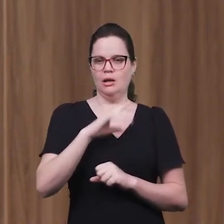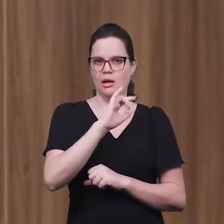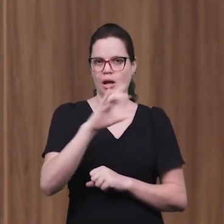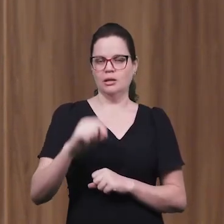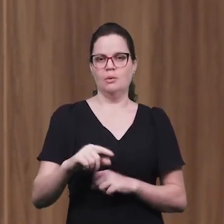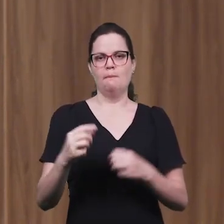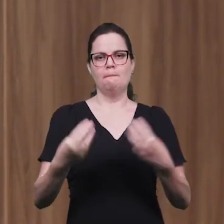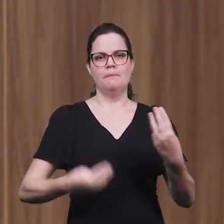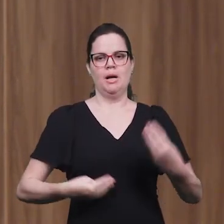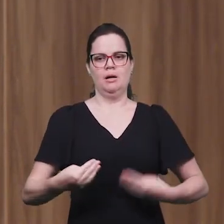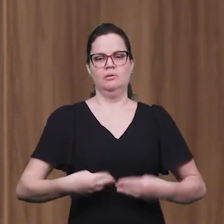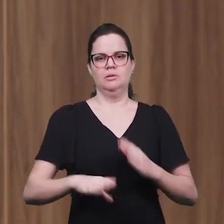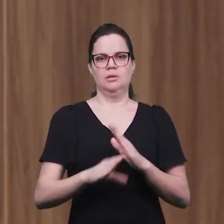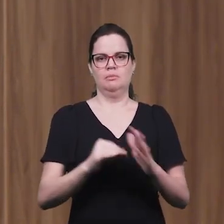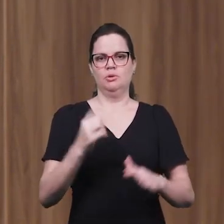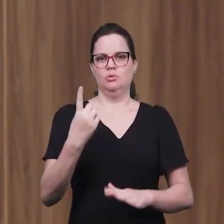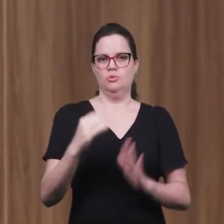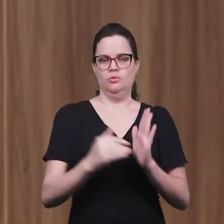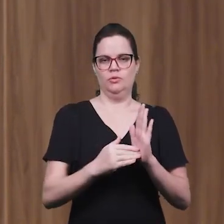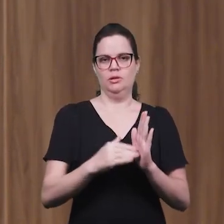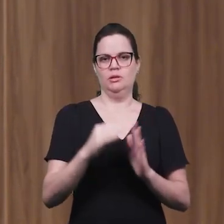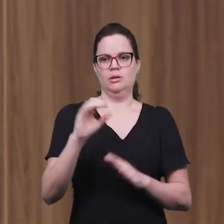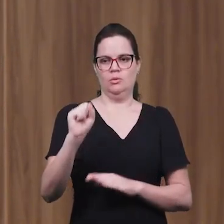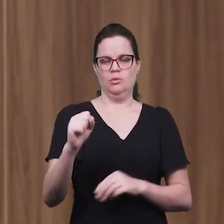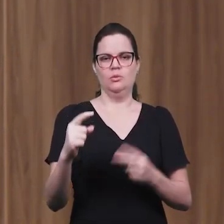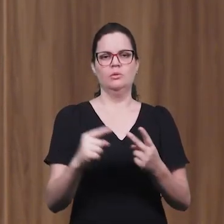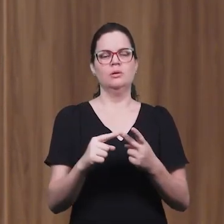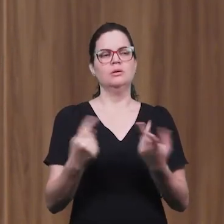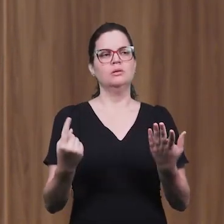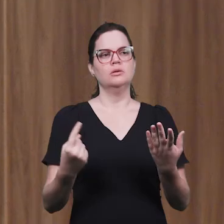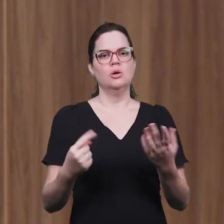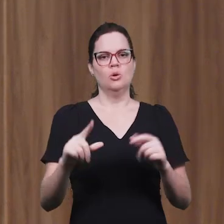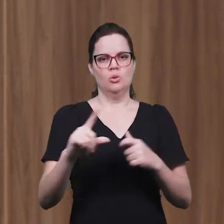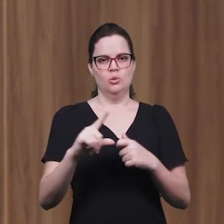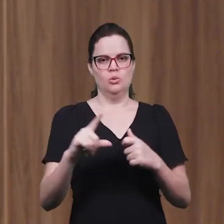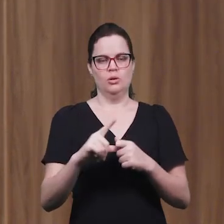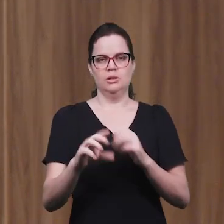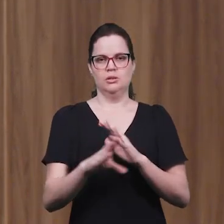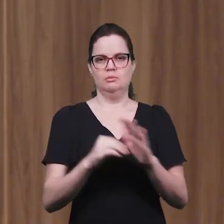de 1 a 18, e João vai falar no